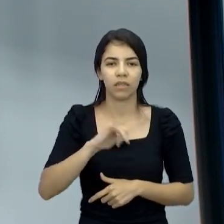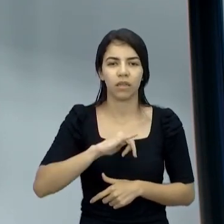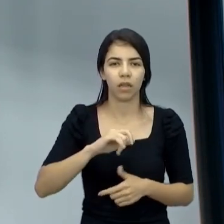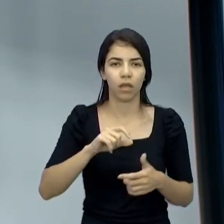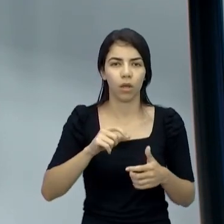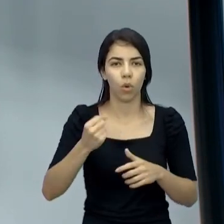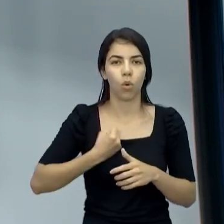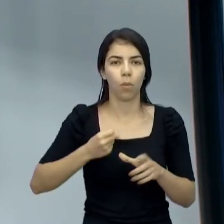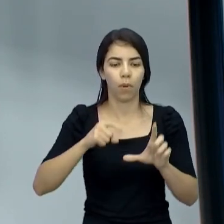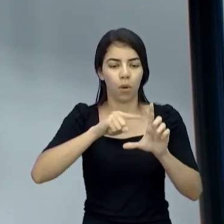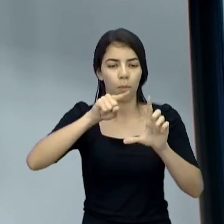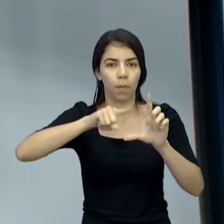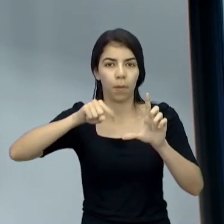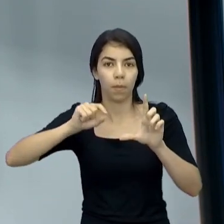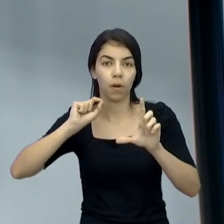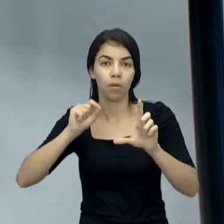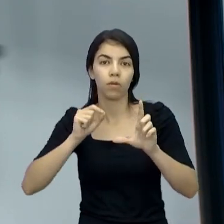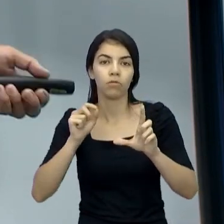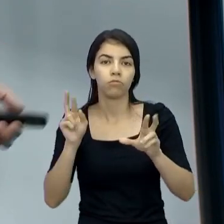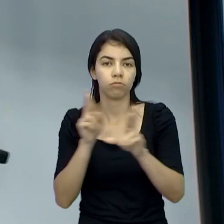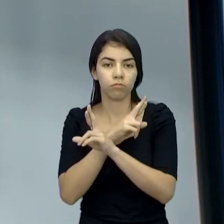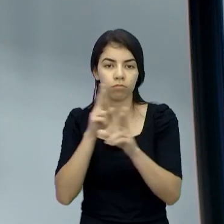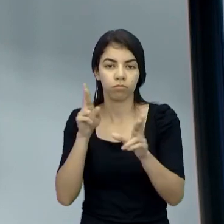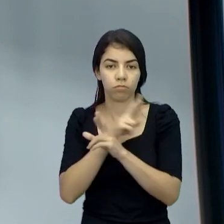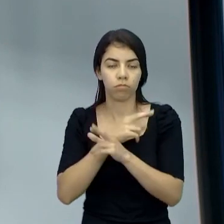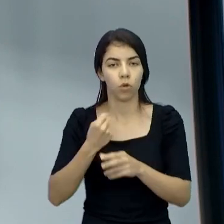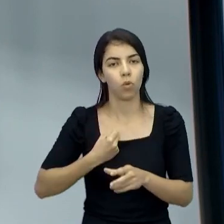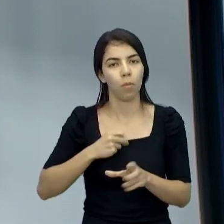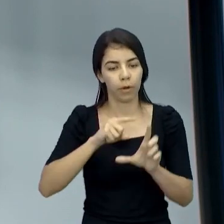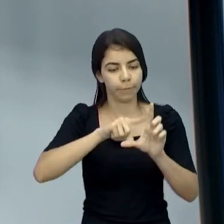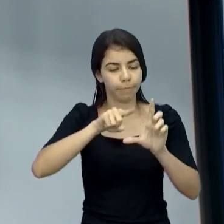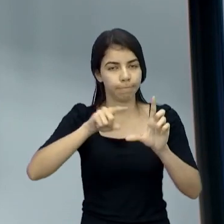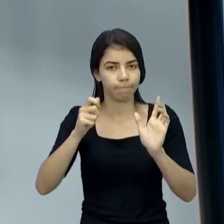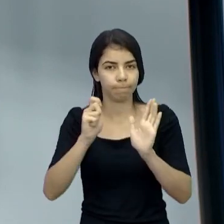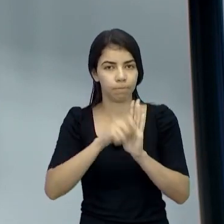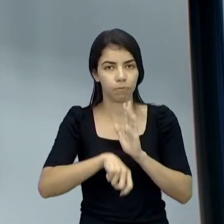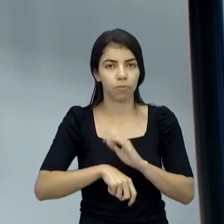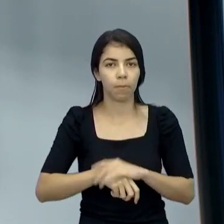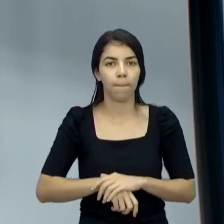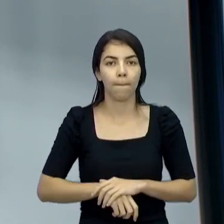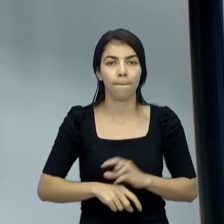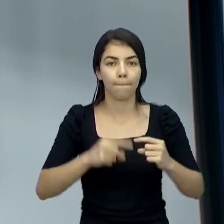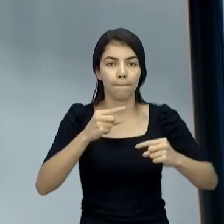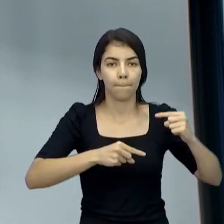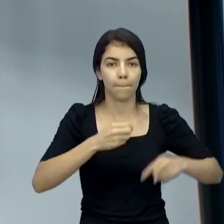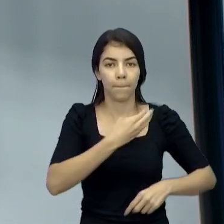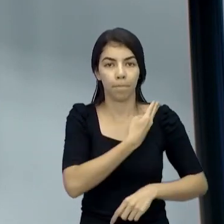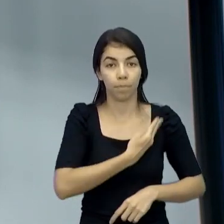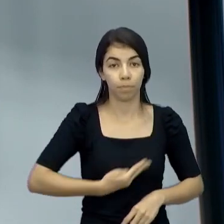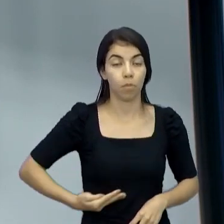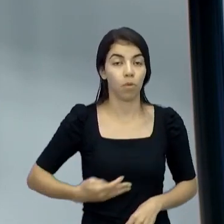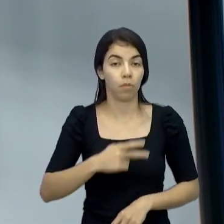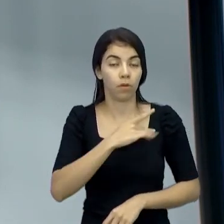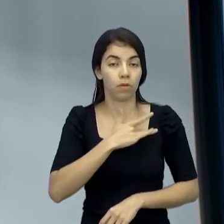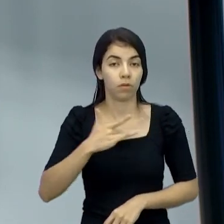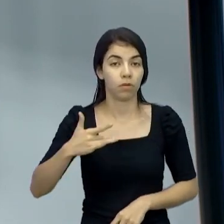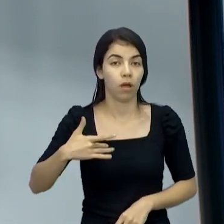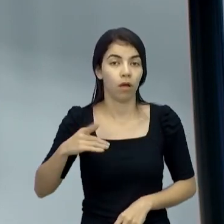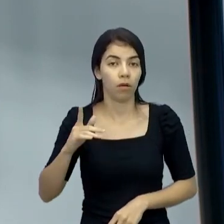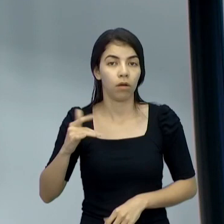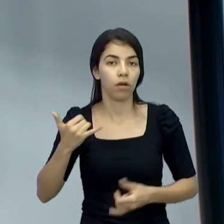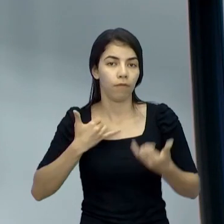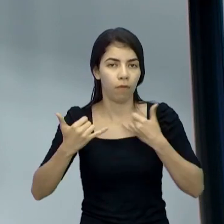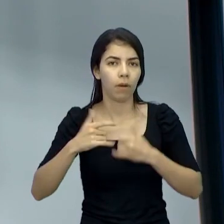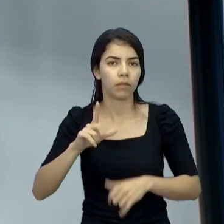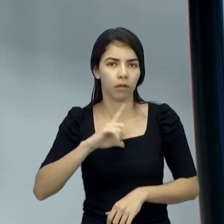apontam nessa direção, ou seja, os números estão aí. As políticas públicas de saúde, elas têm a